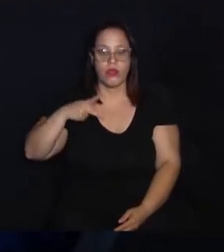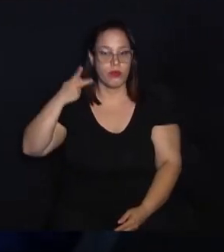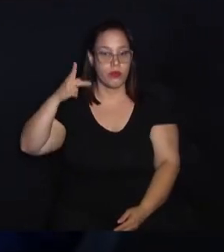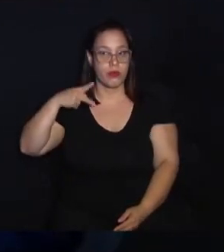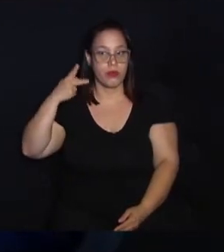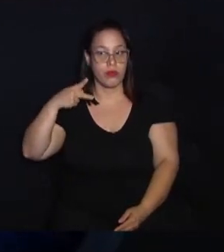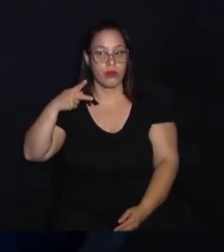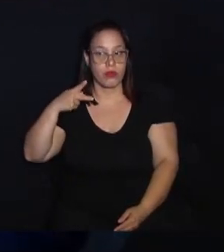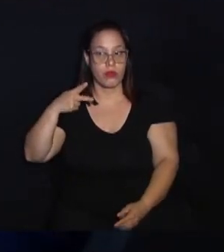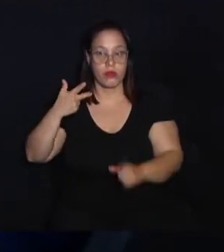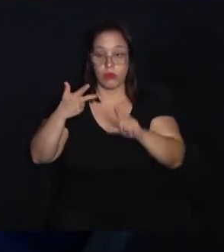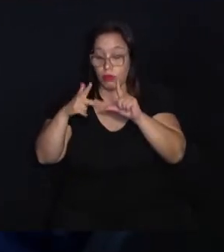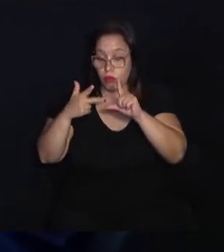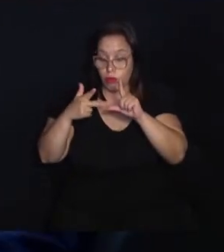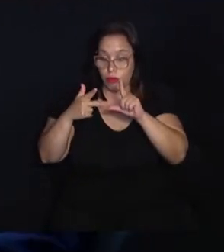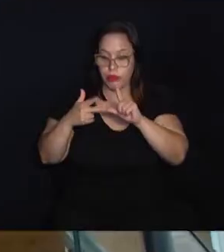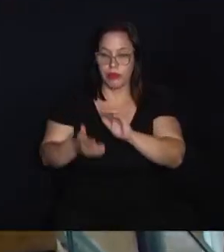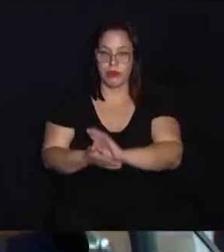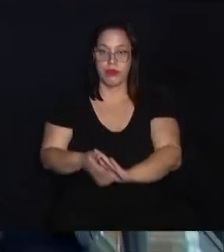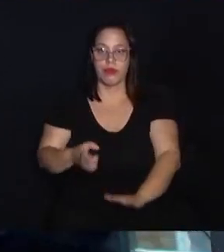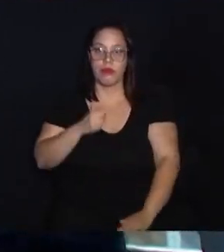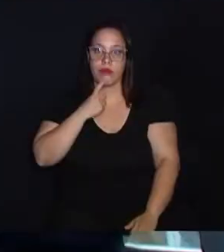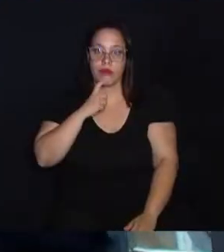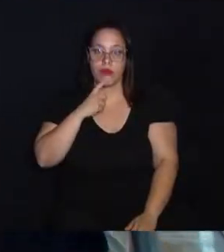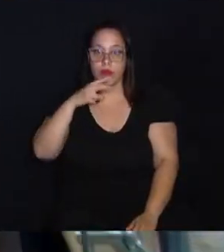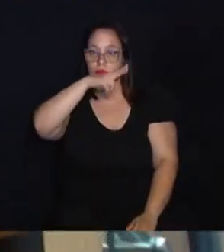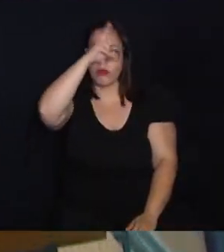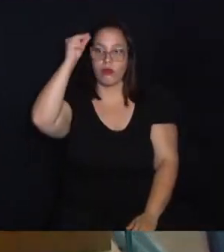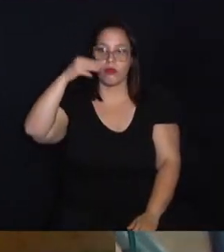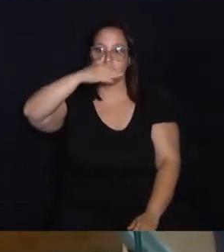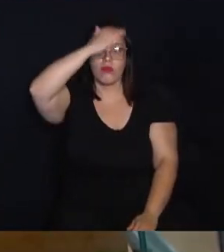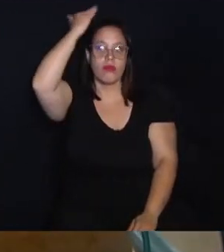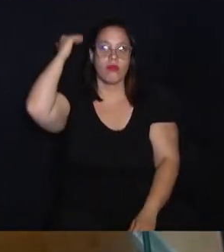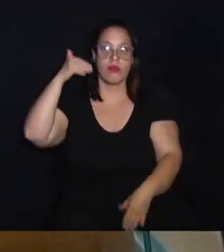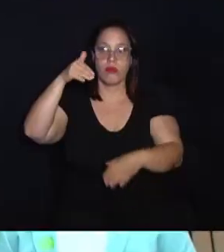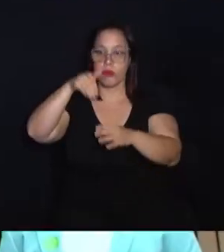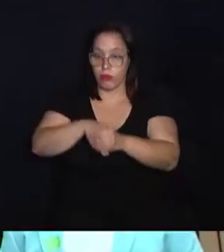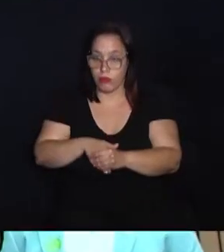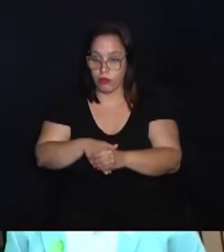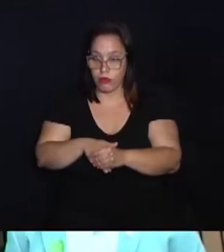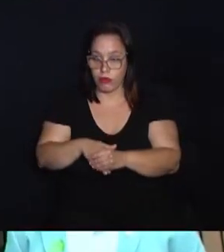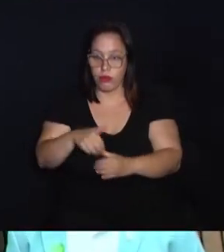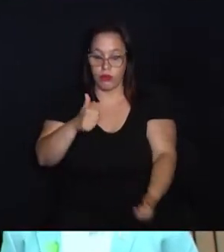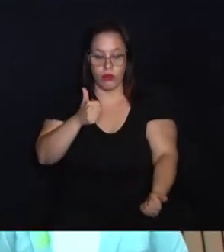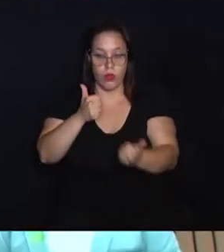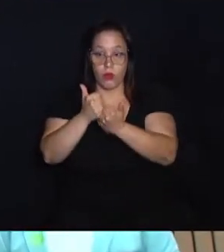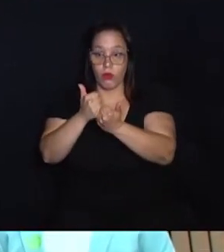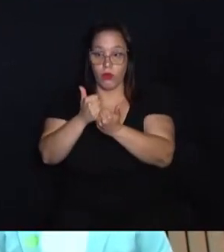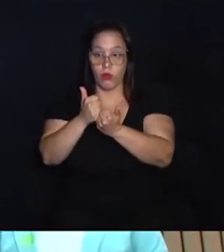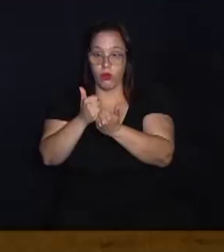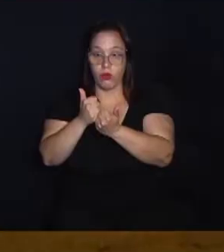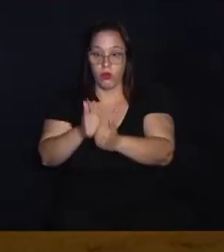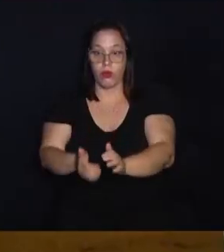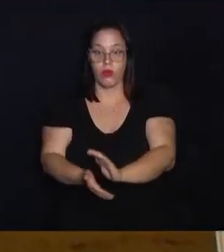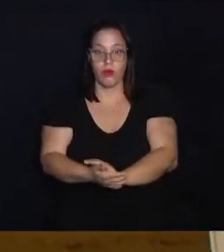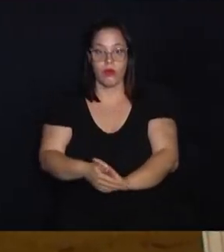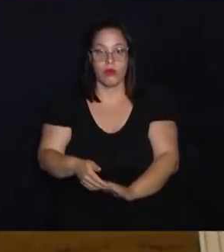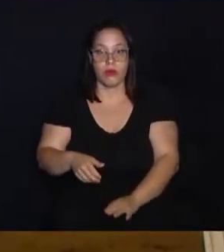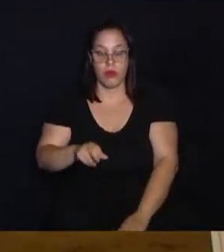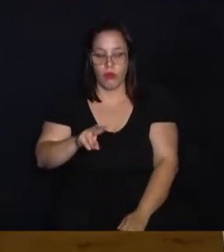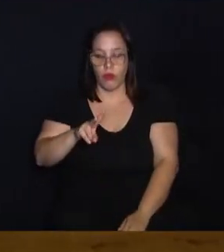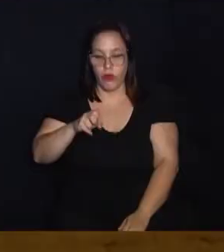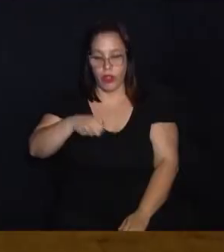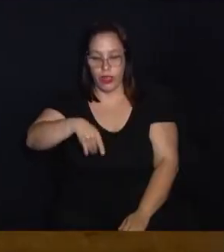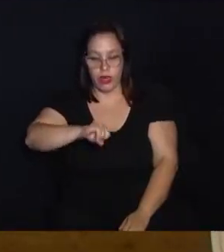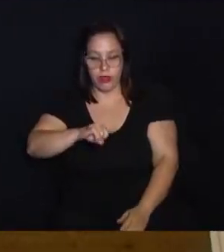parlamentares para o Legislativo Campineiro. O prefeito reeleito Dário Saad e o vice Vanderlei de Almeida também